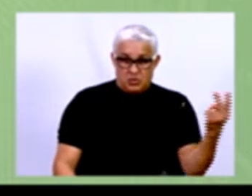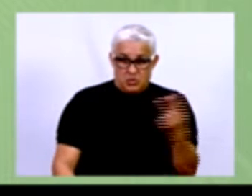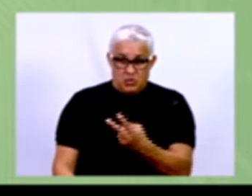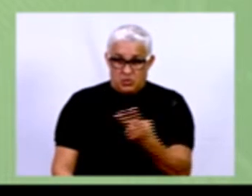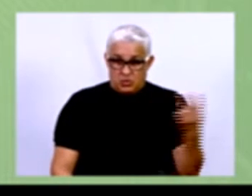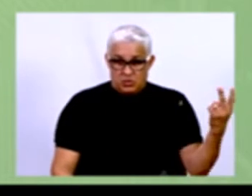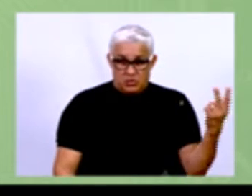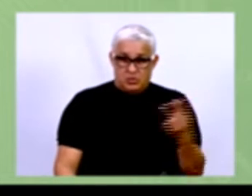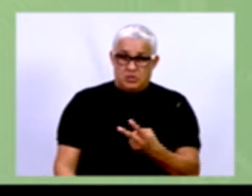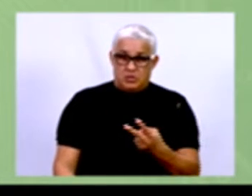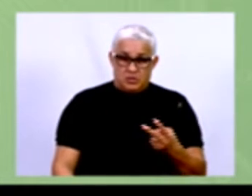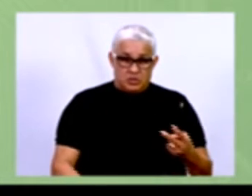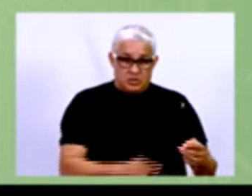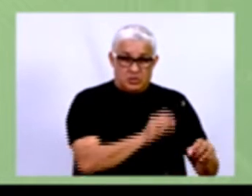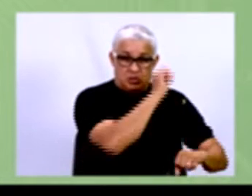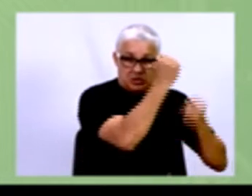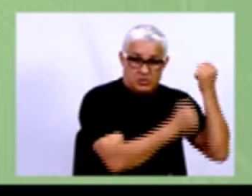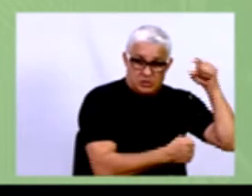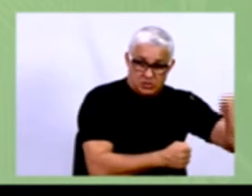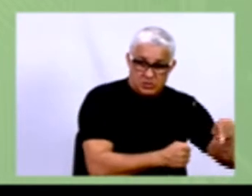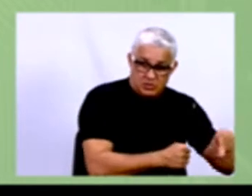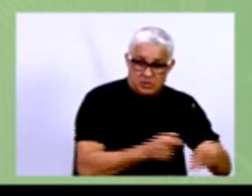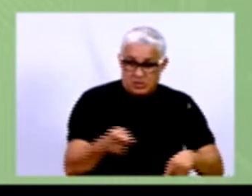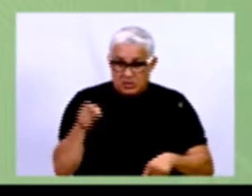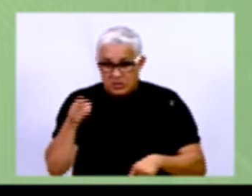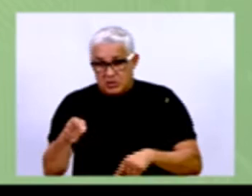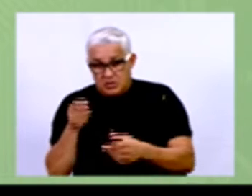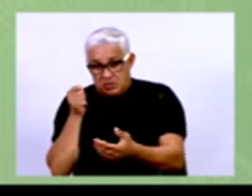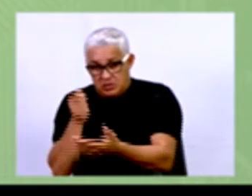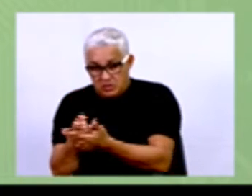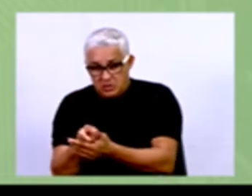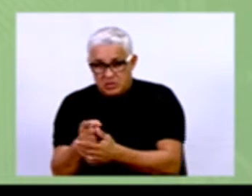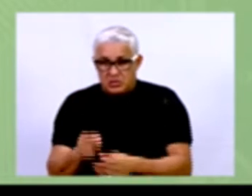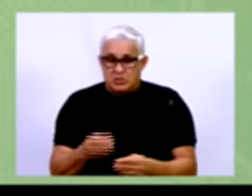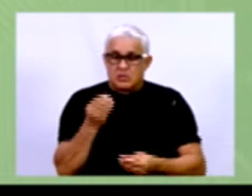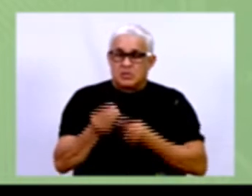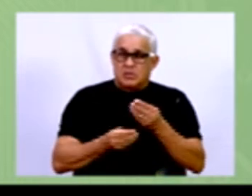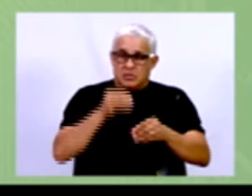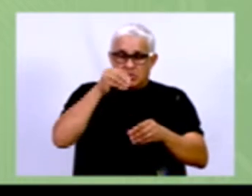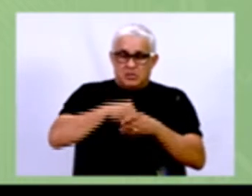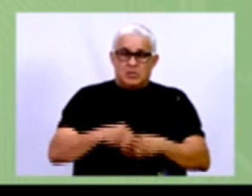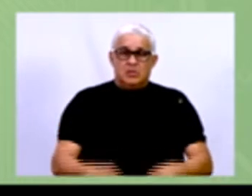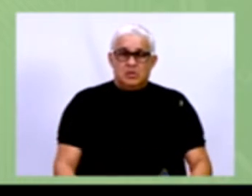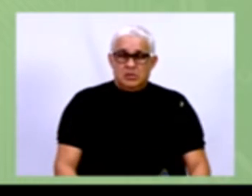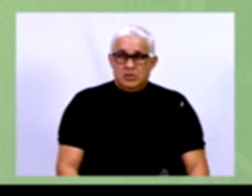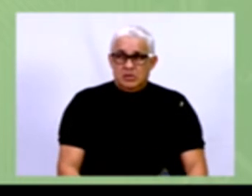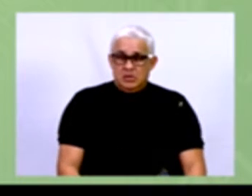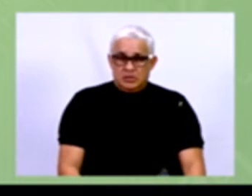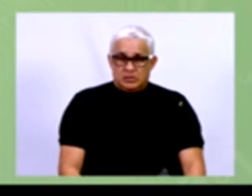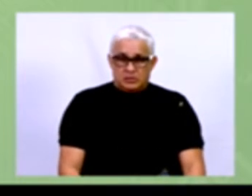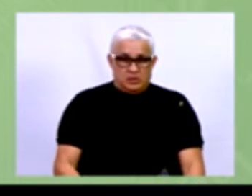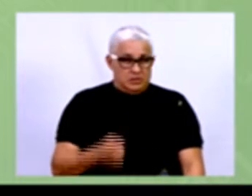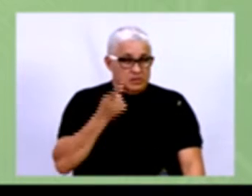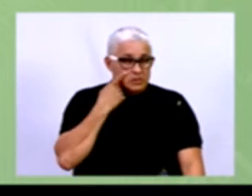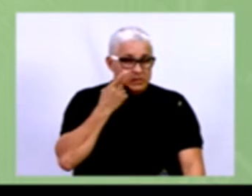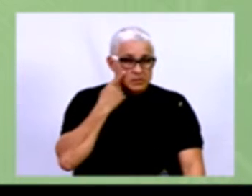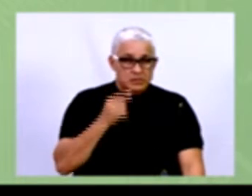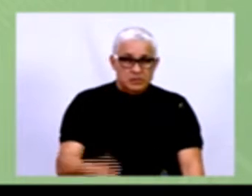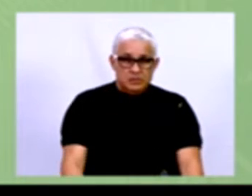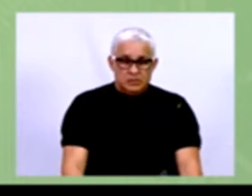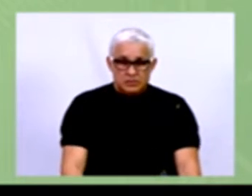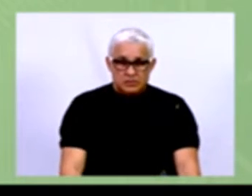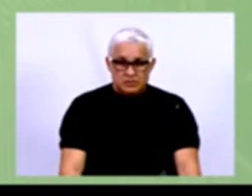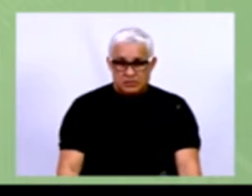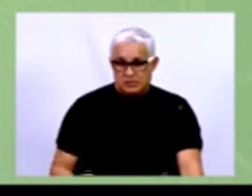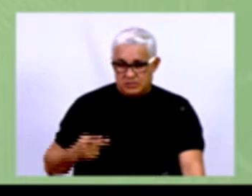Quem produz e quem consome. Ok? Como é que isso funciona? Então, observe que eu e a